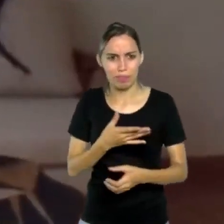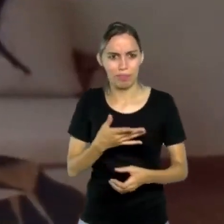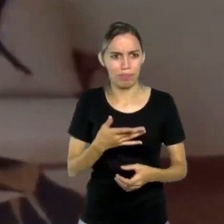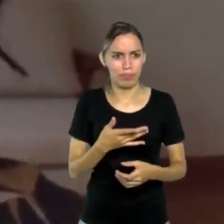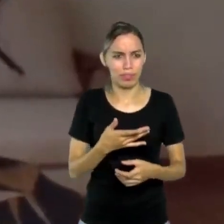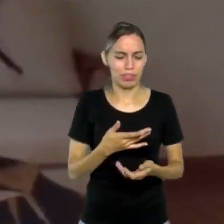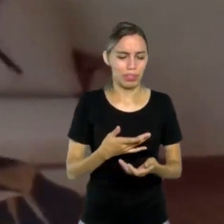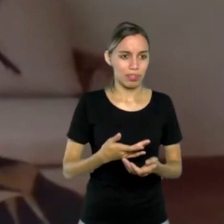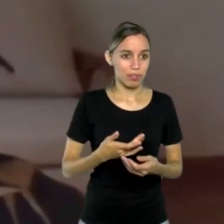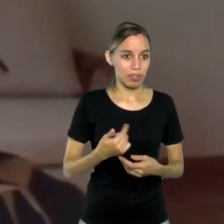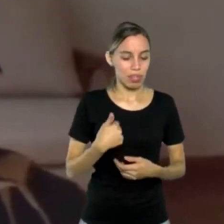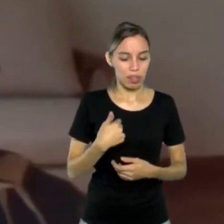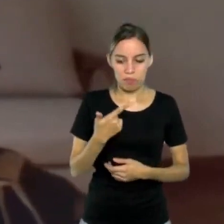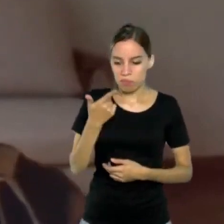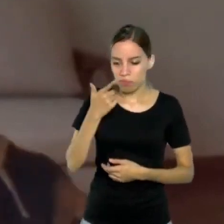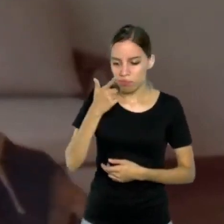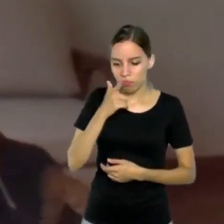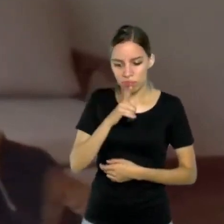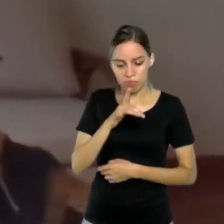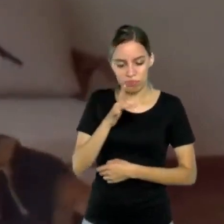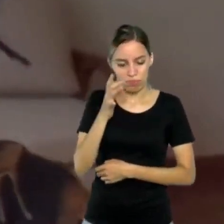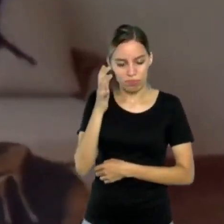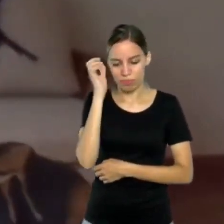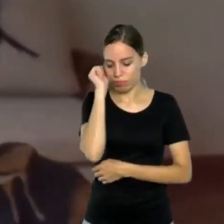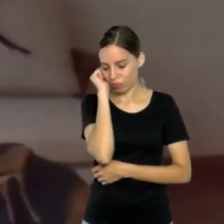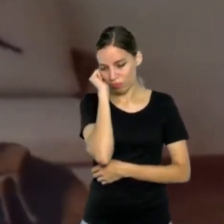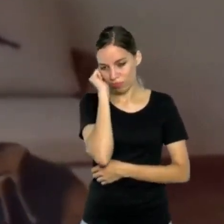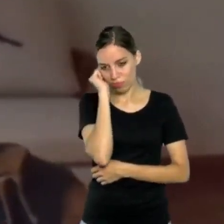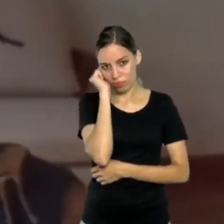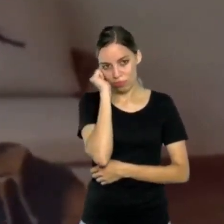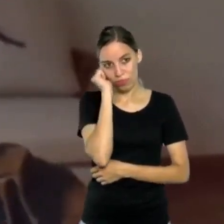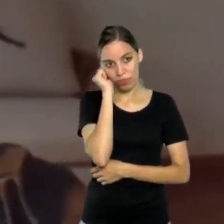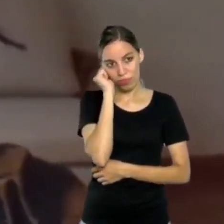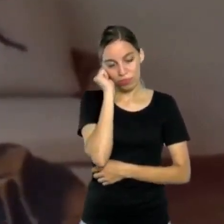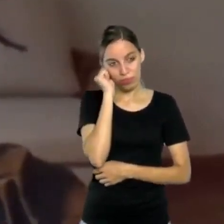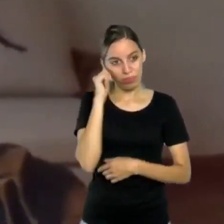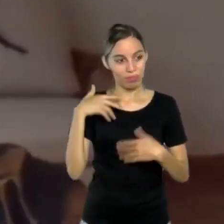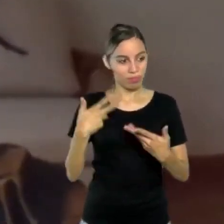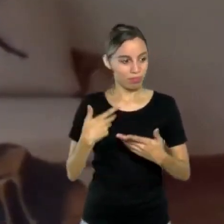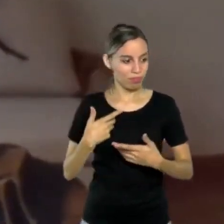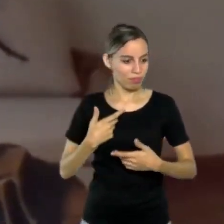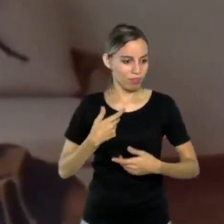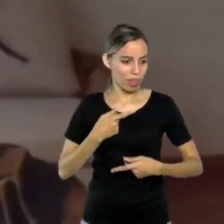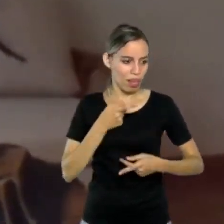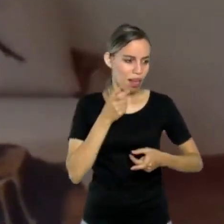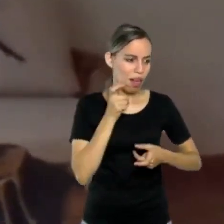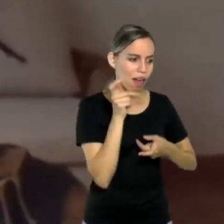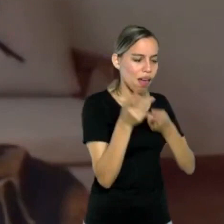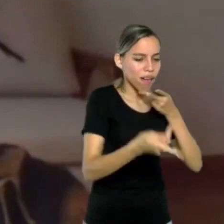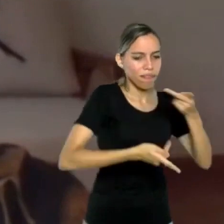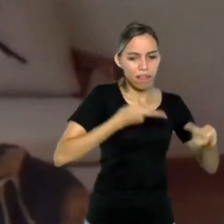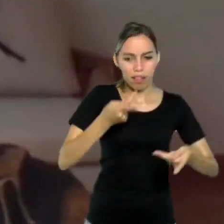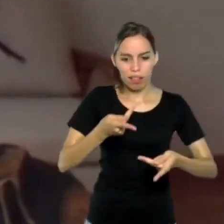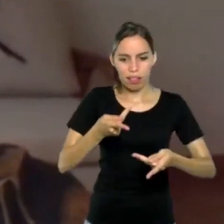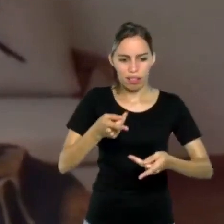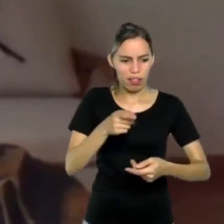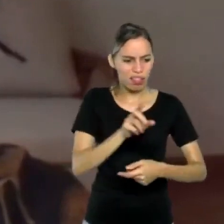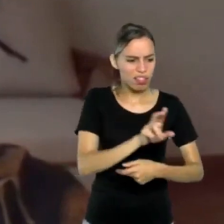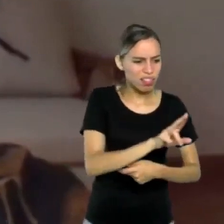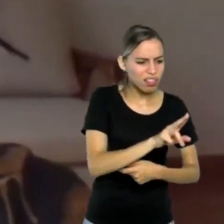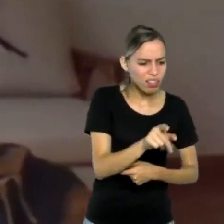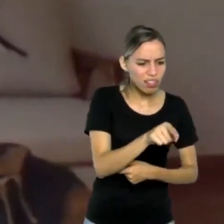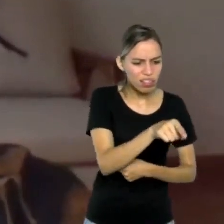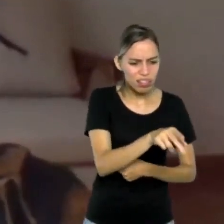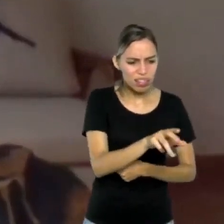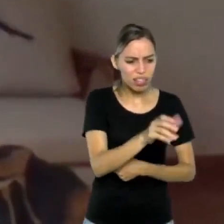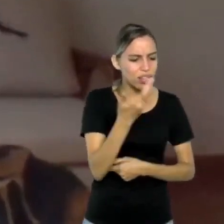Não conseguir dormir. Só então dar palavras a sonhos, nomes a crianças pagãs batizadas em igrejas